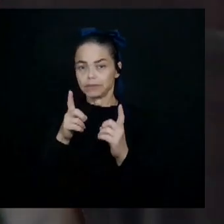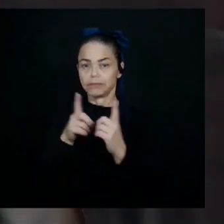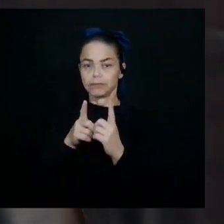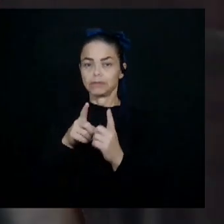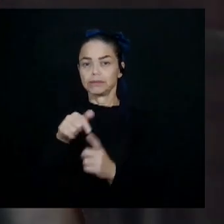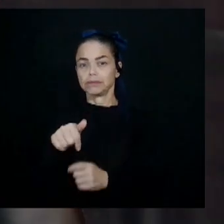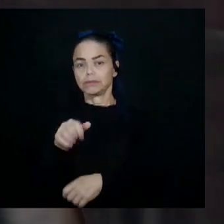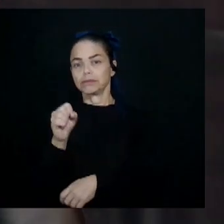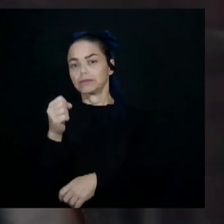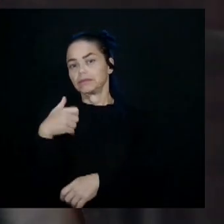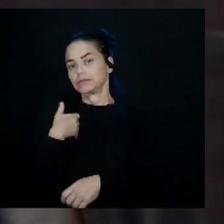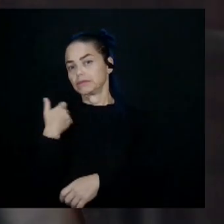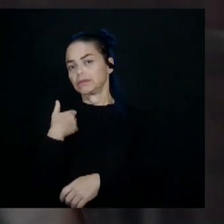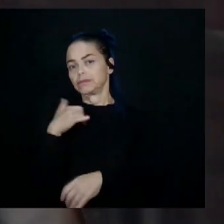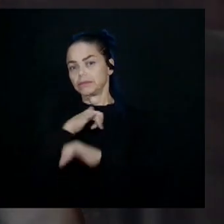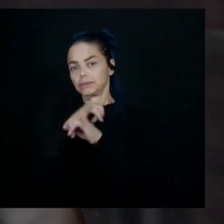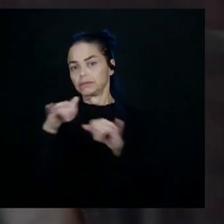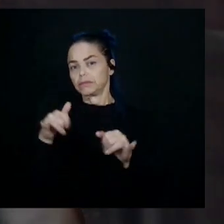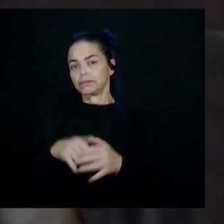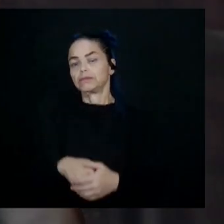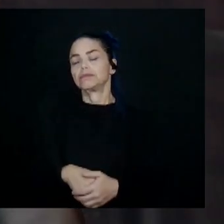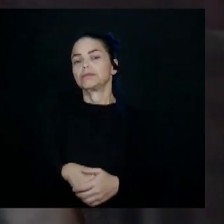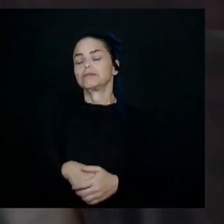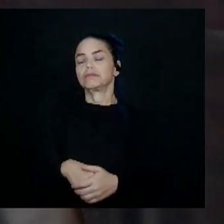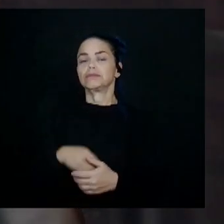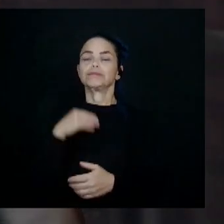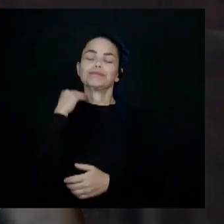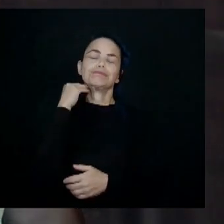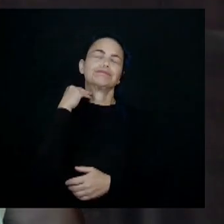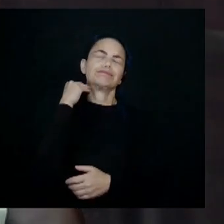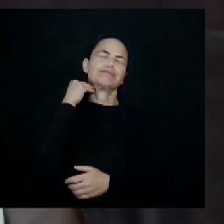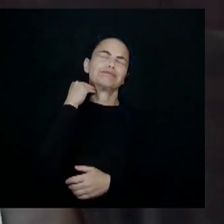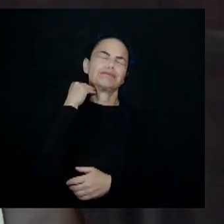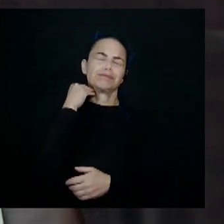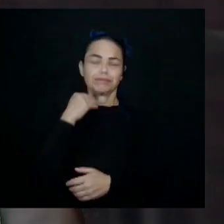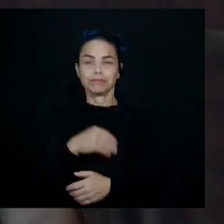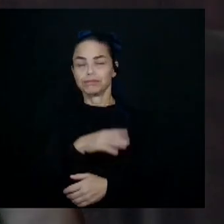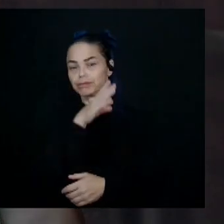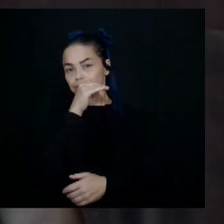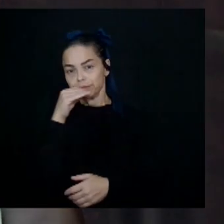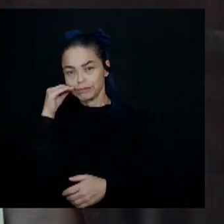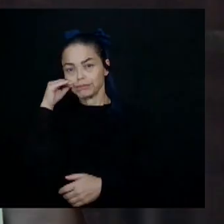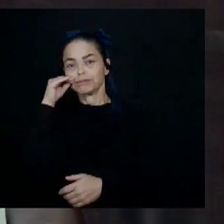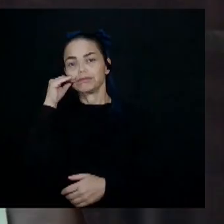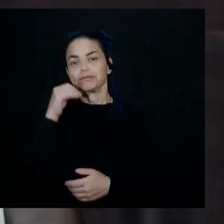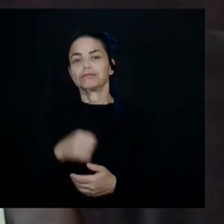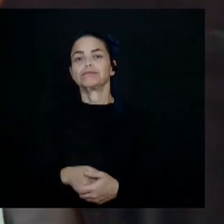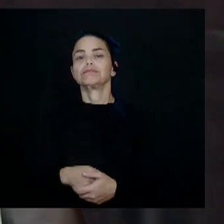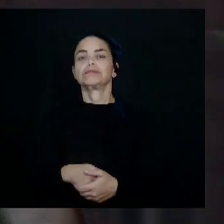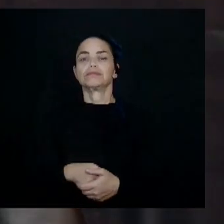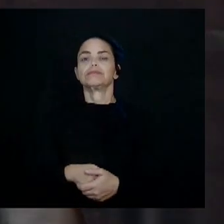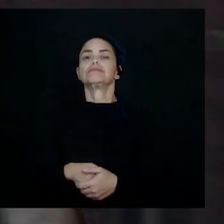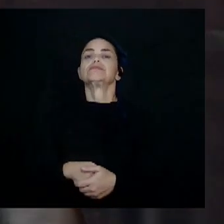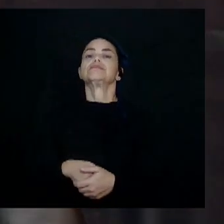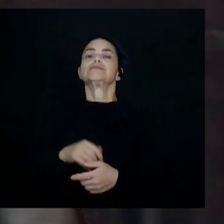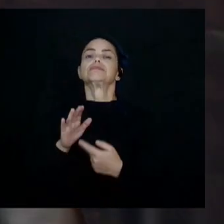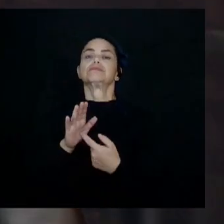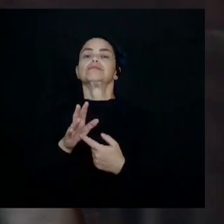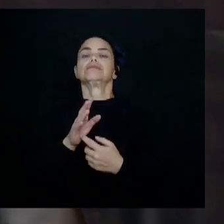já aviso os pais, com a chegada dos hormônios na adolescência, essa criança pode começar a apresentar